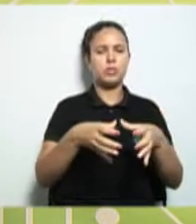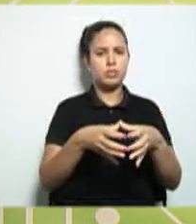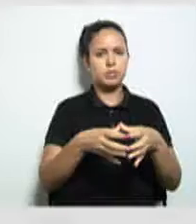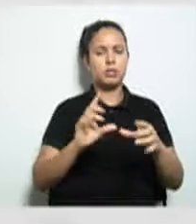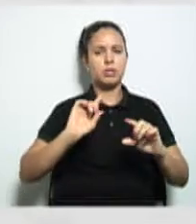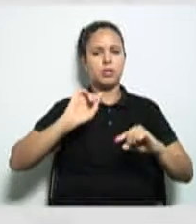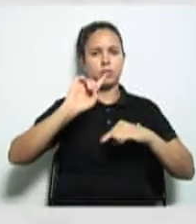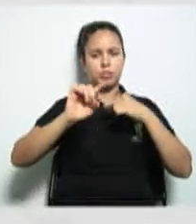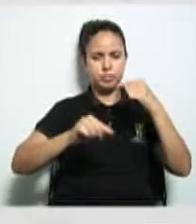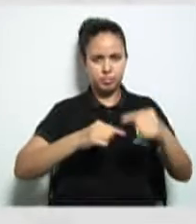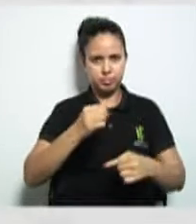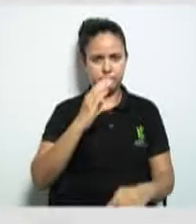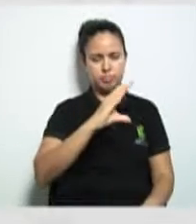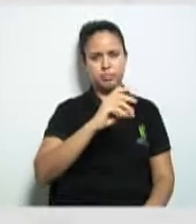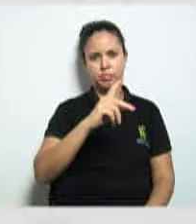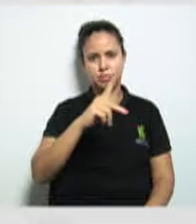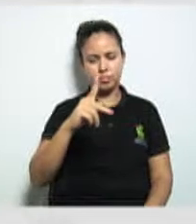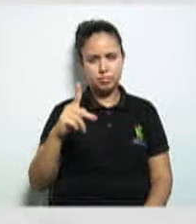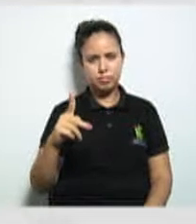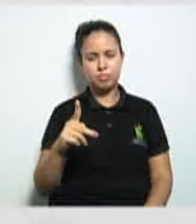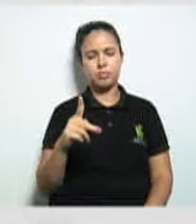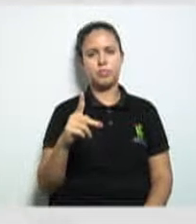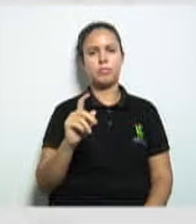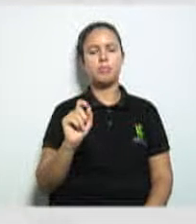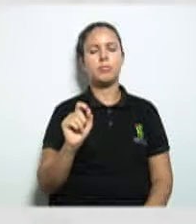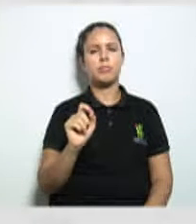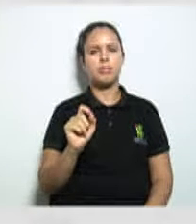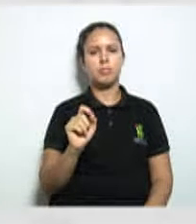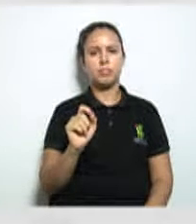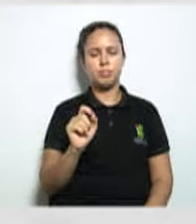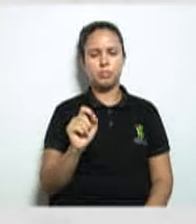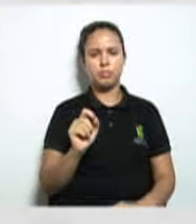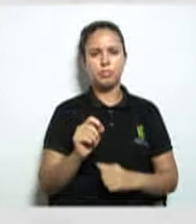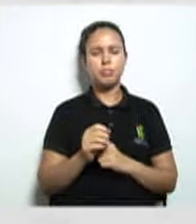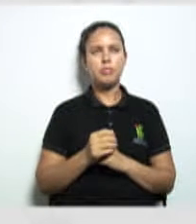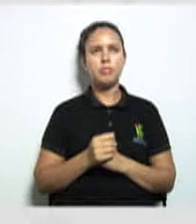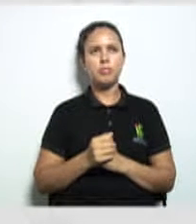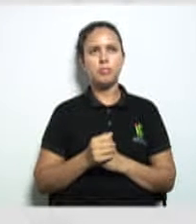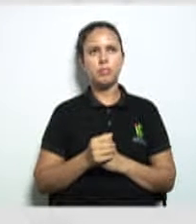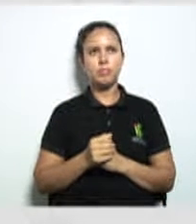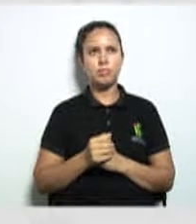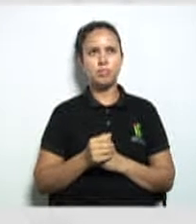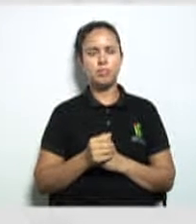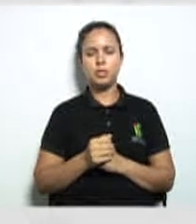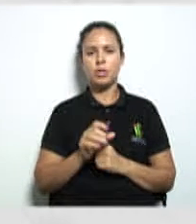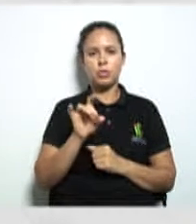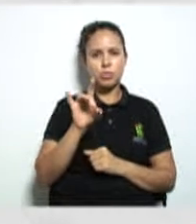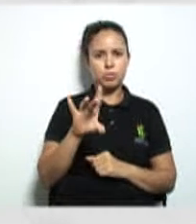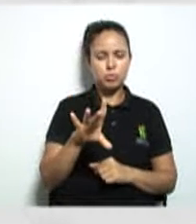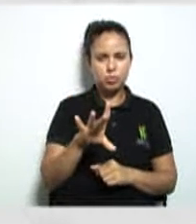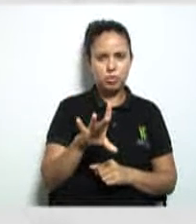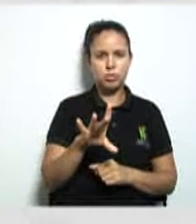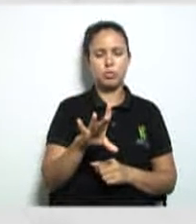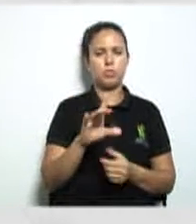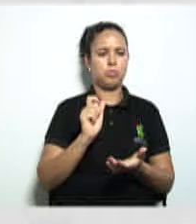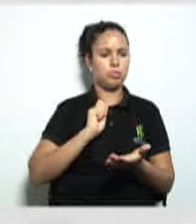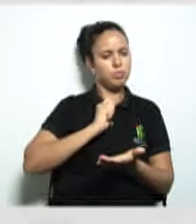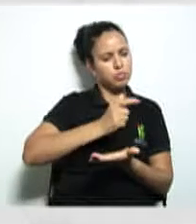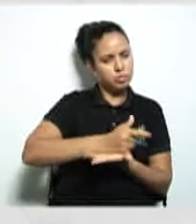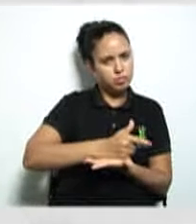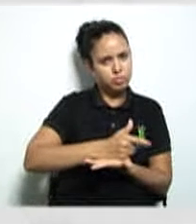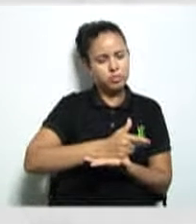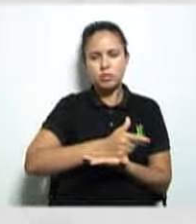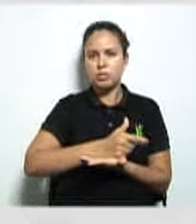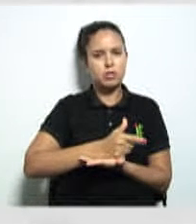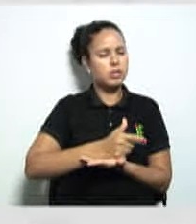essa cooperativa, ela não só é uma cooperativa de consumo, mas também ela passa